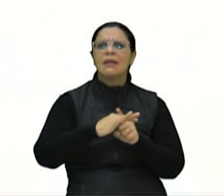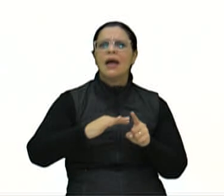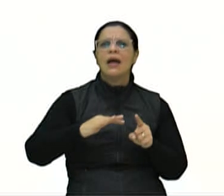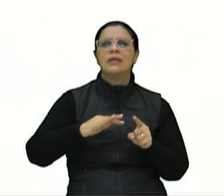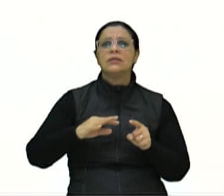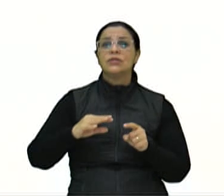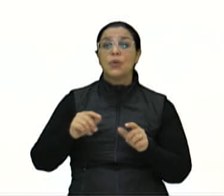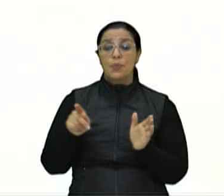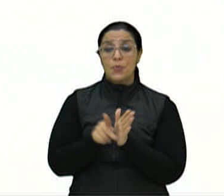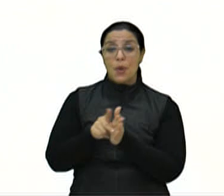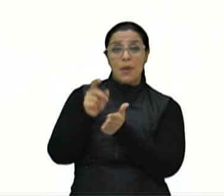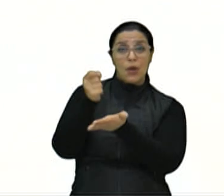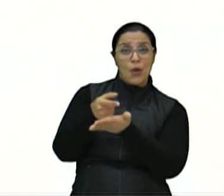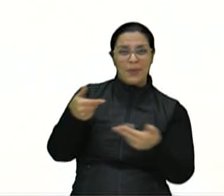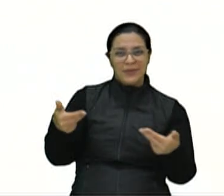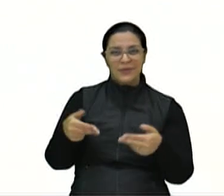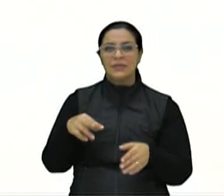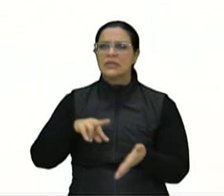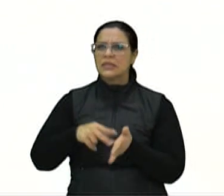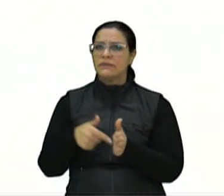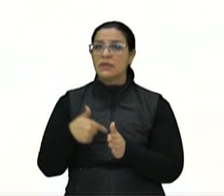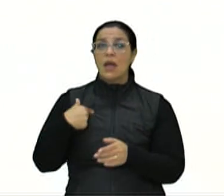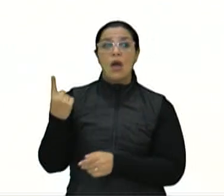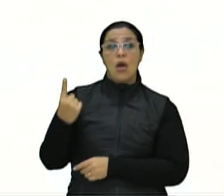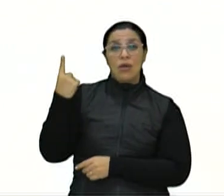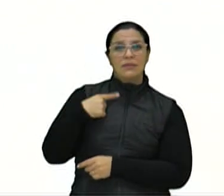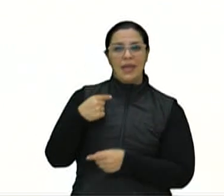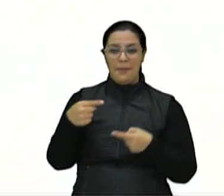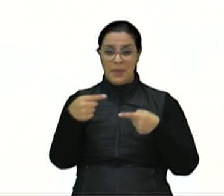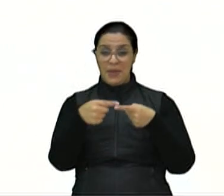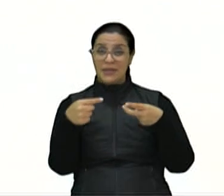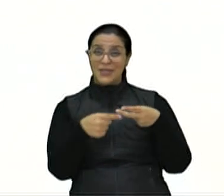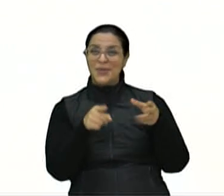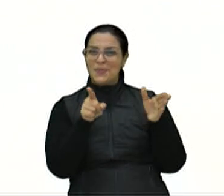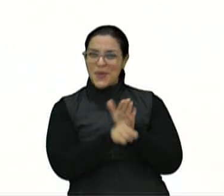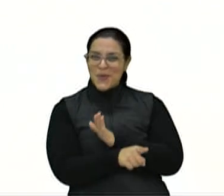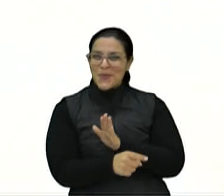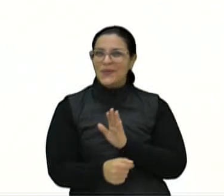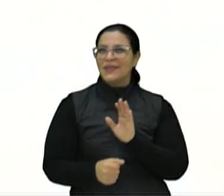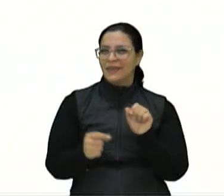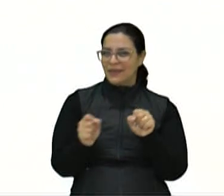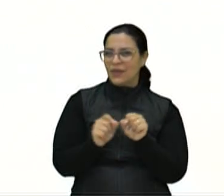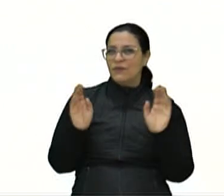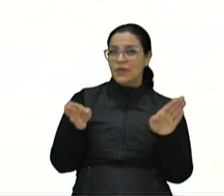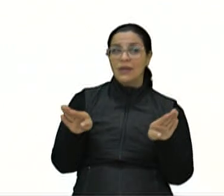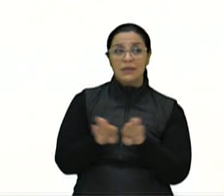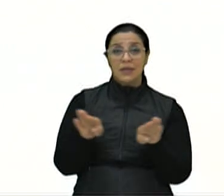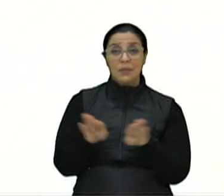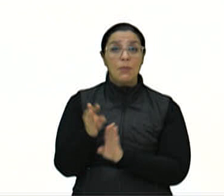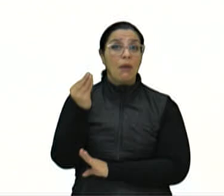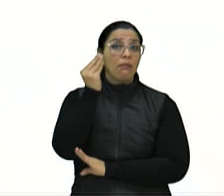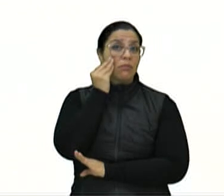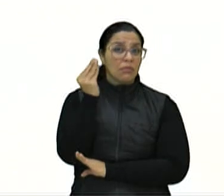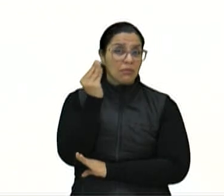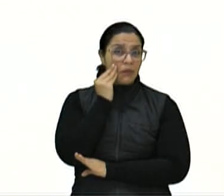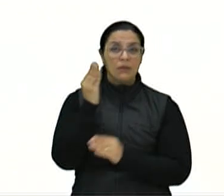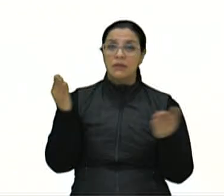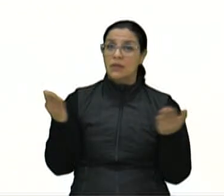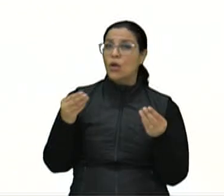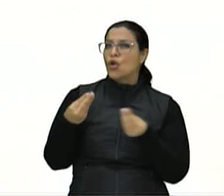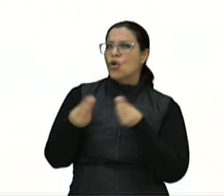sociedade de consumo, você começar a construir aquelas duas perguntas que eu coloquei lá na frente, tá? É uma das tentativas